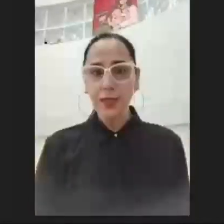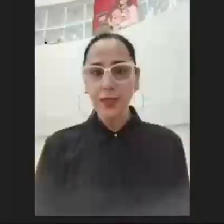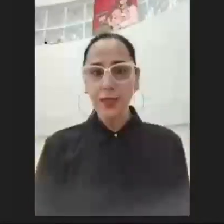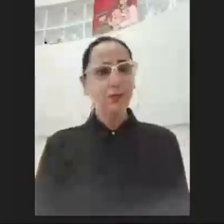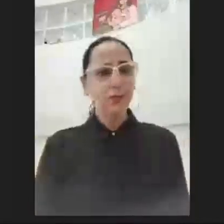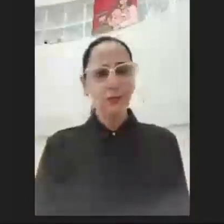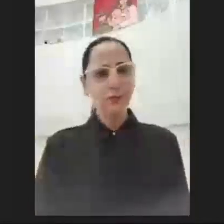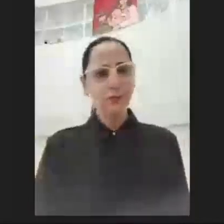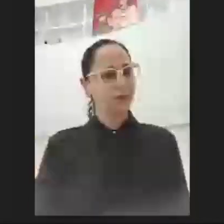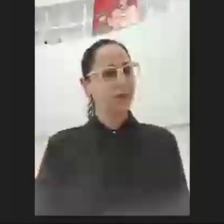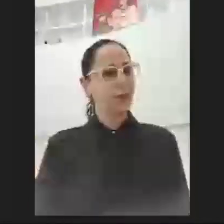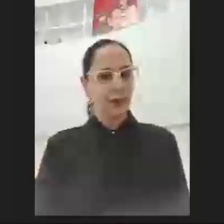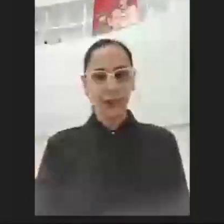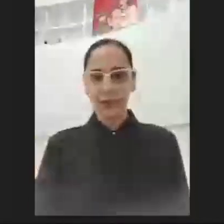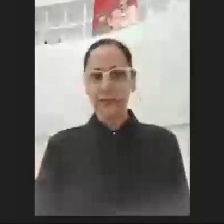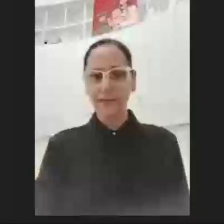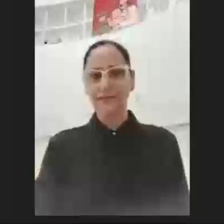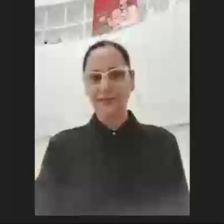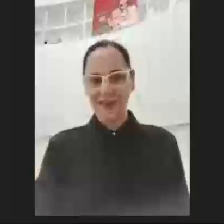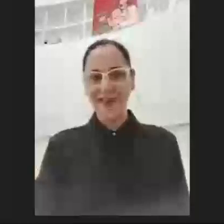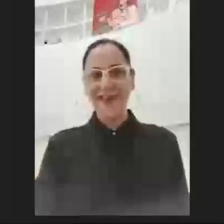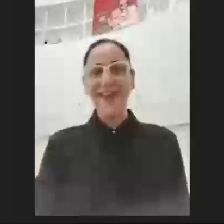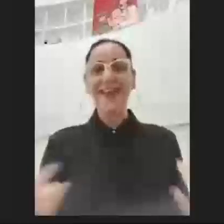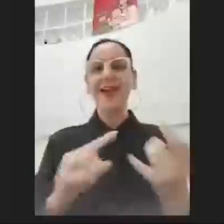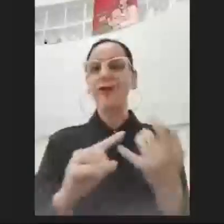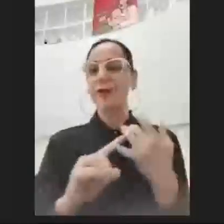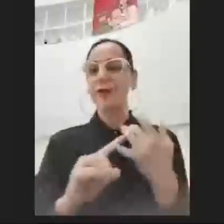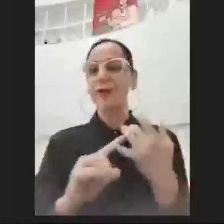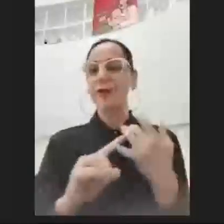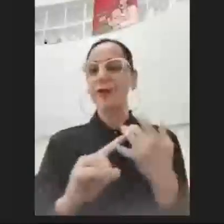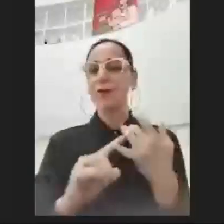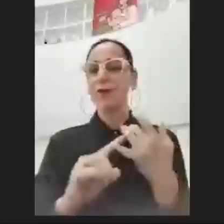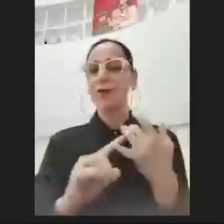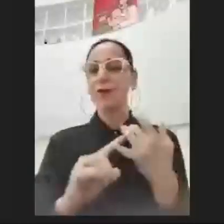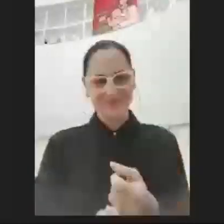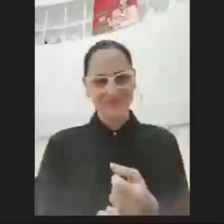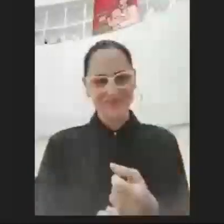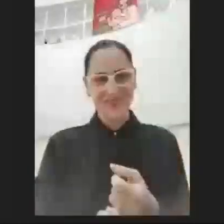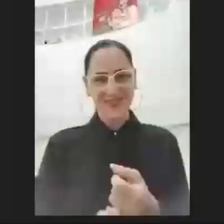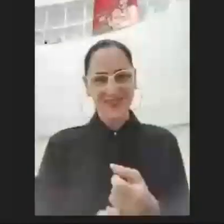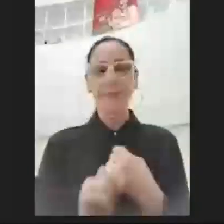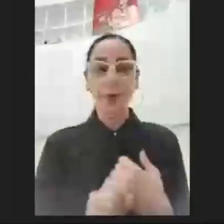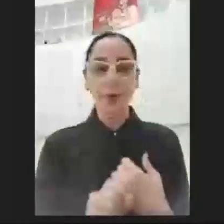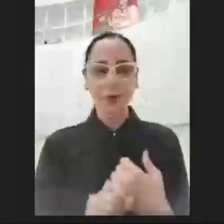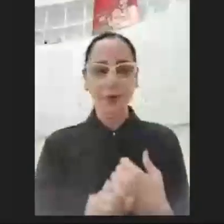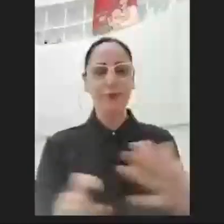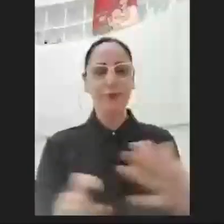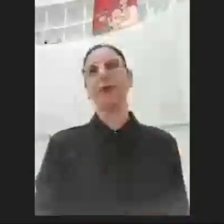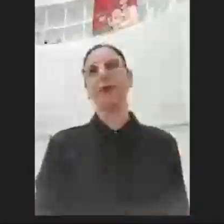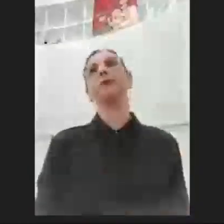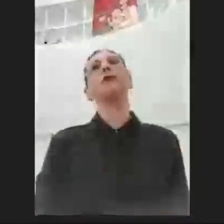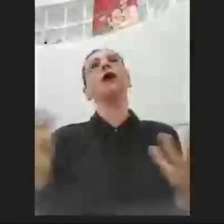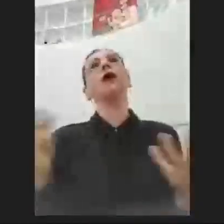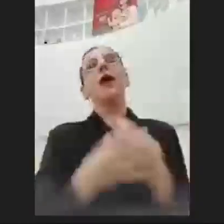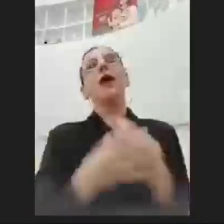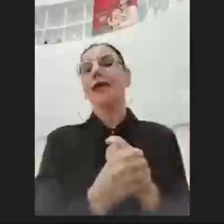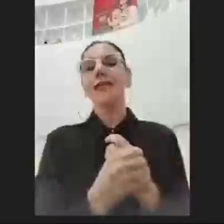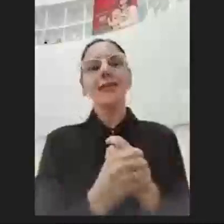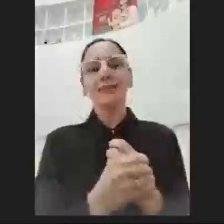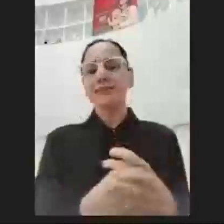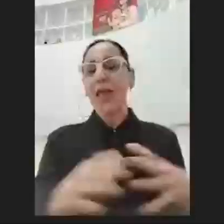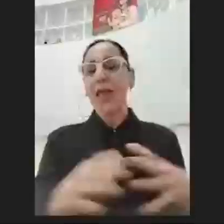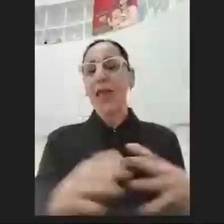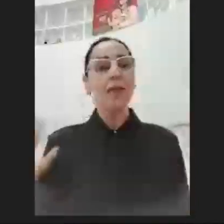economia do mundo, de um país, né? Ele economiza água, então ele é bom para o meio